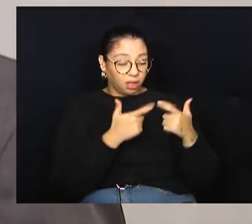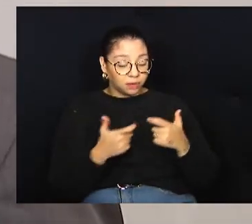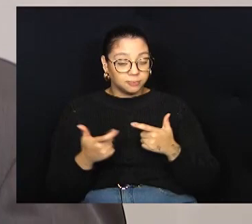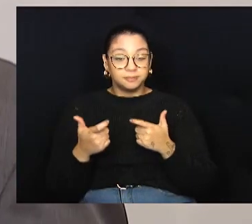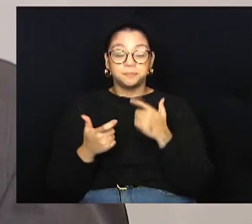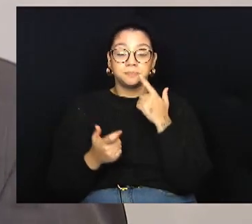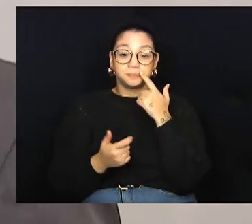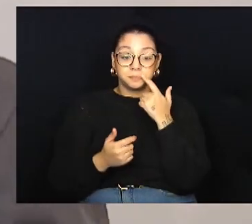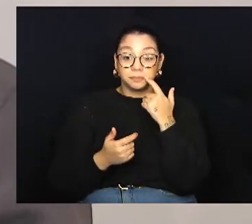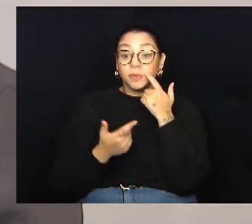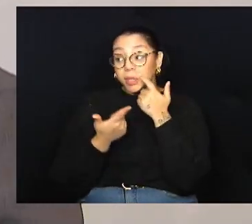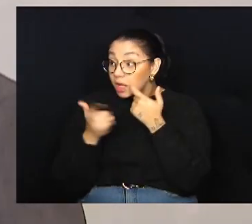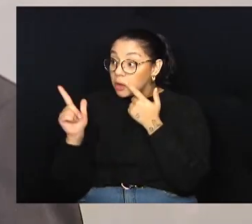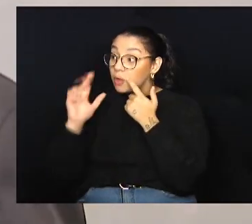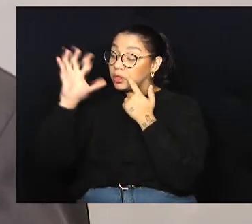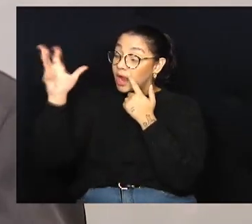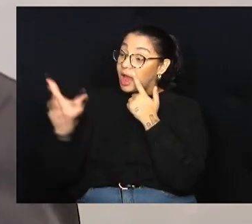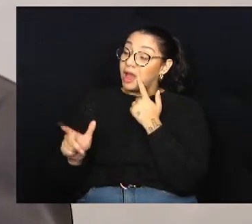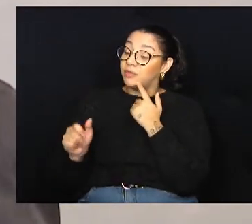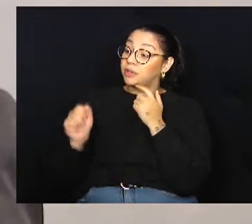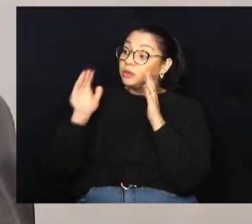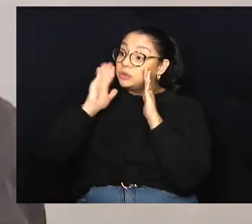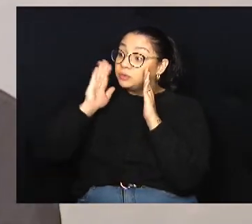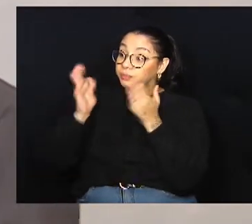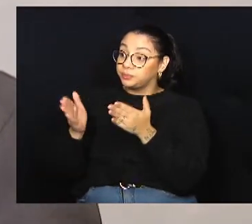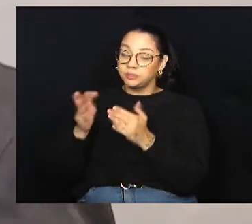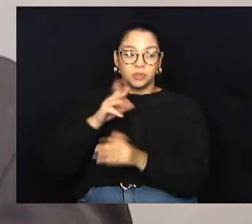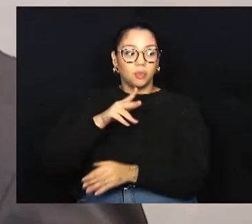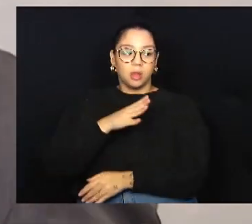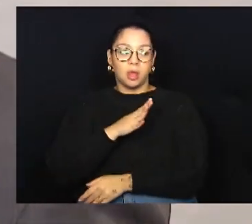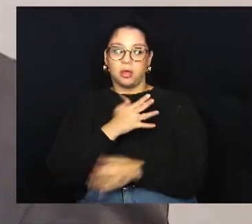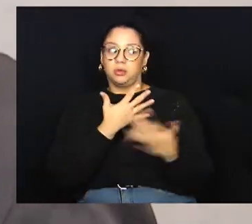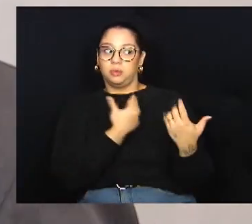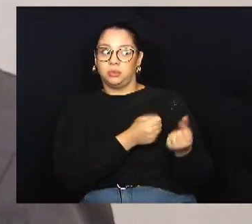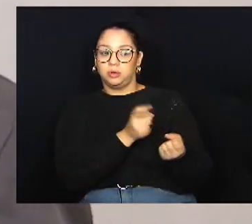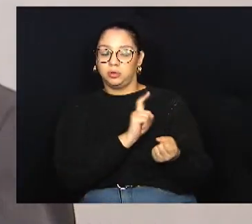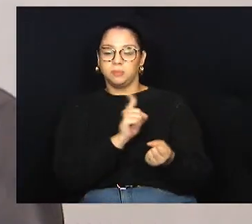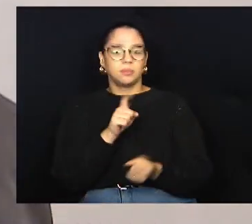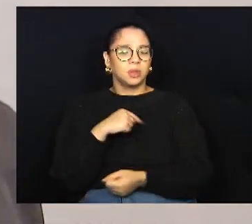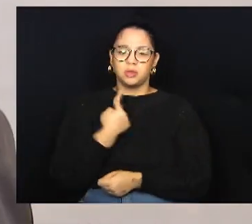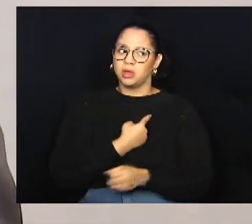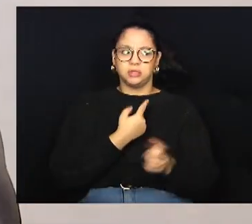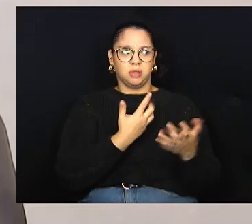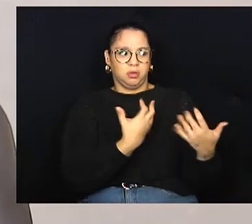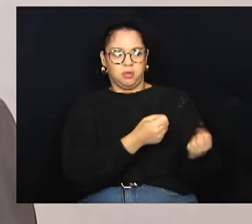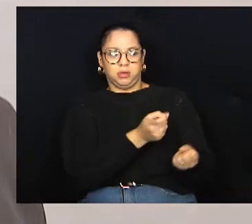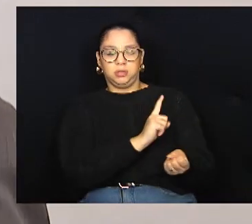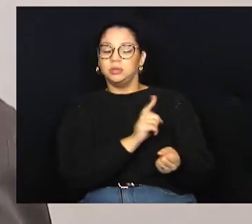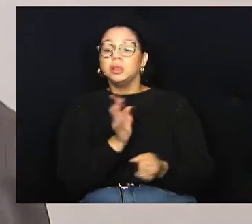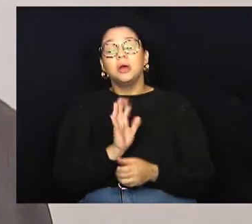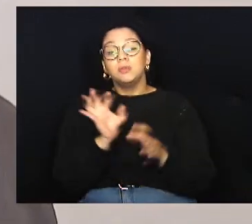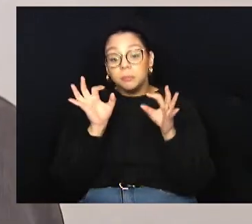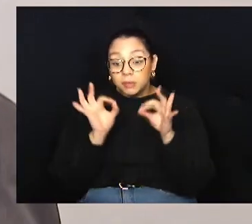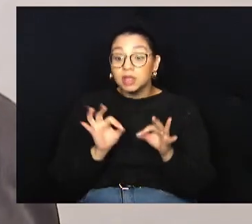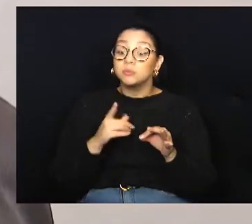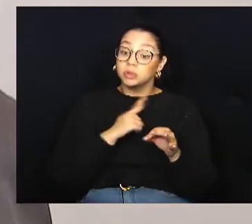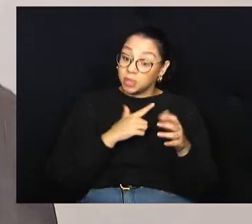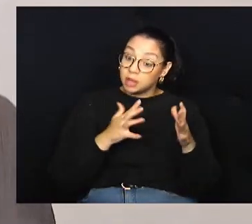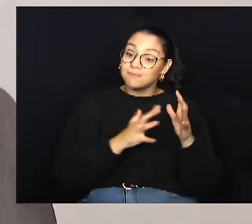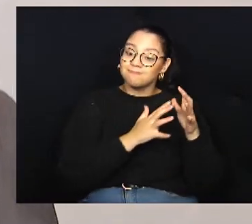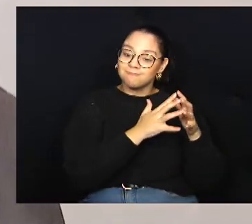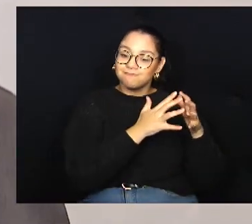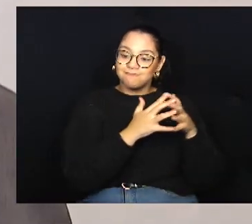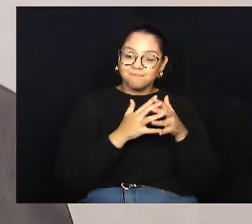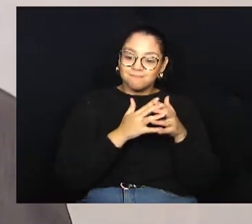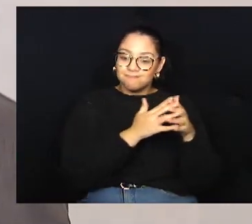existe uma outra África. Nós não estamos negando nada, não somos negacionistas. De fato, existem conflitos belicosos em